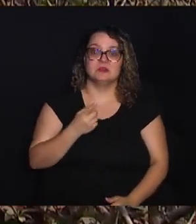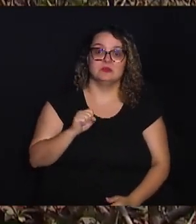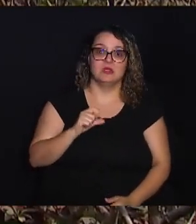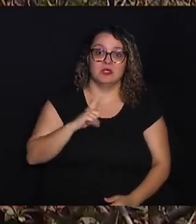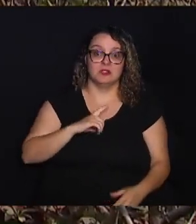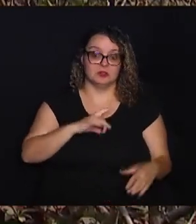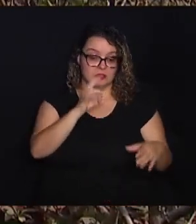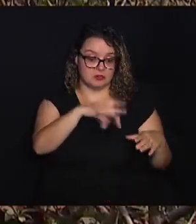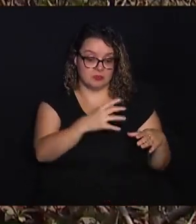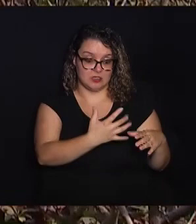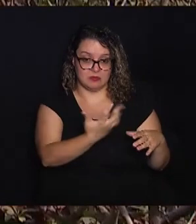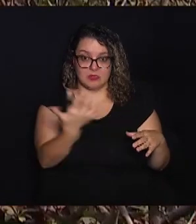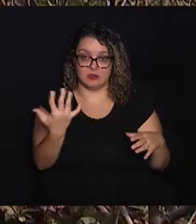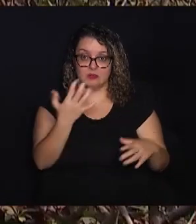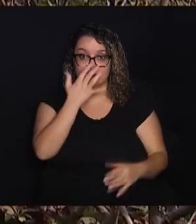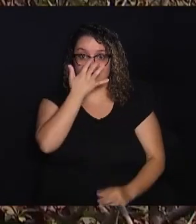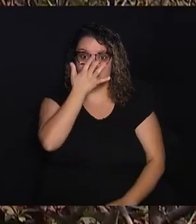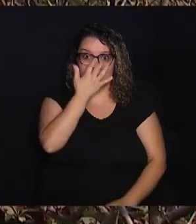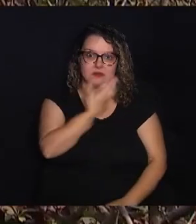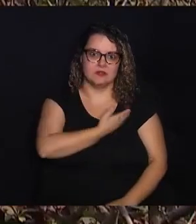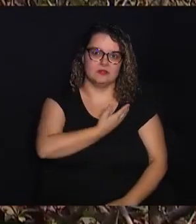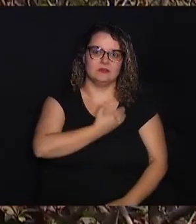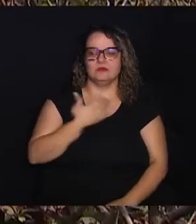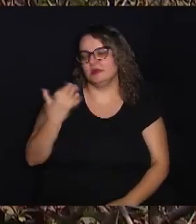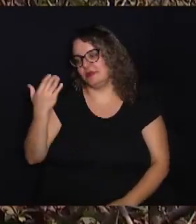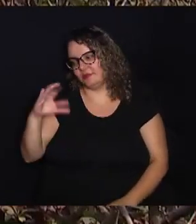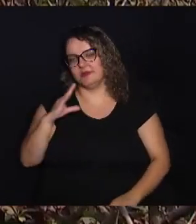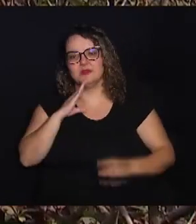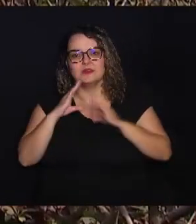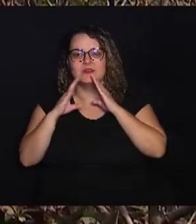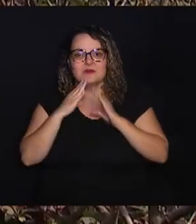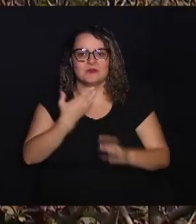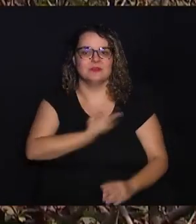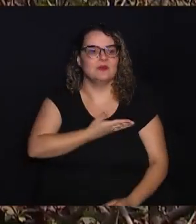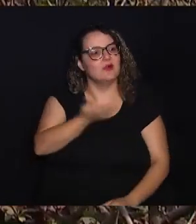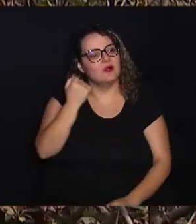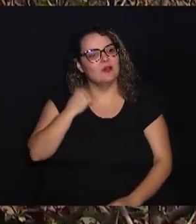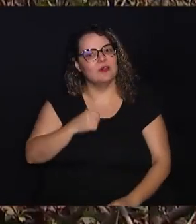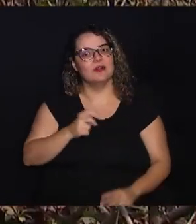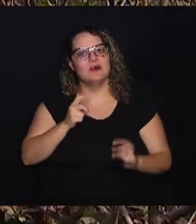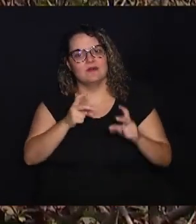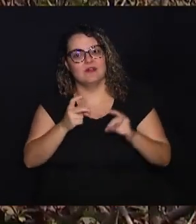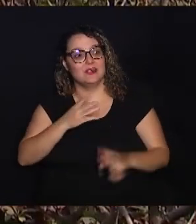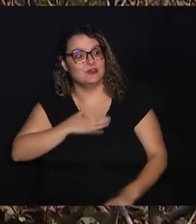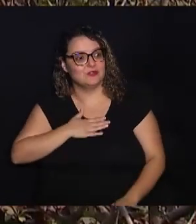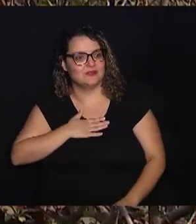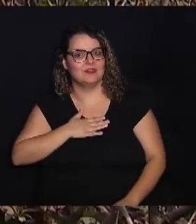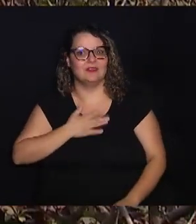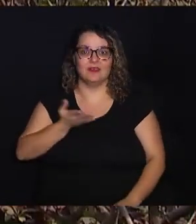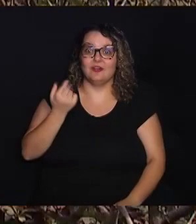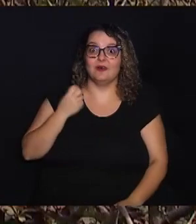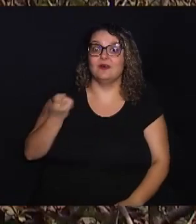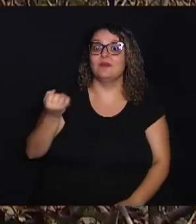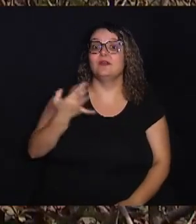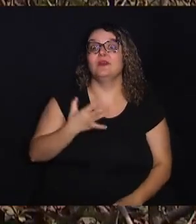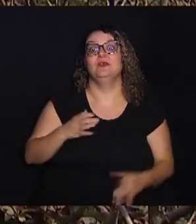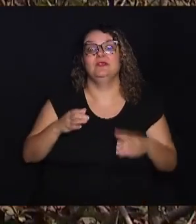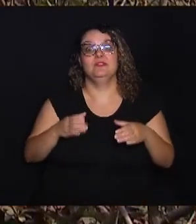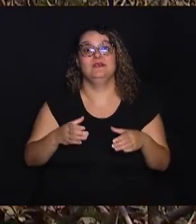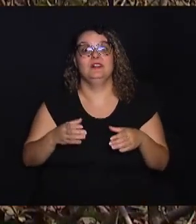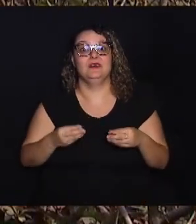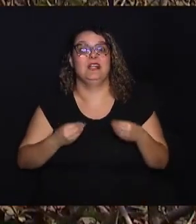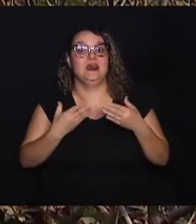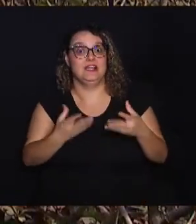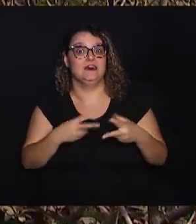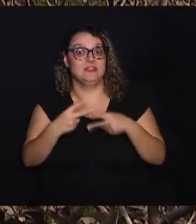plantinhas, os amigos, eu postava no Facebook, os amigos meus chegavam, ô, vende uma pra mim, oh, quanto que custa um vasinho desse, quero dar de